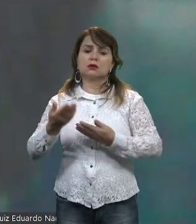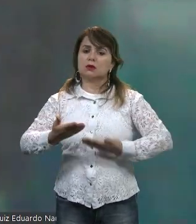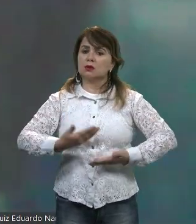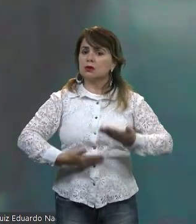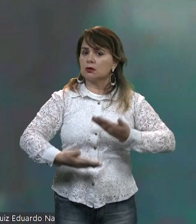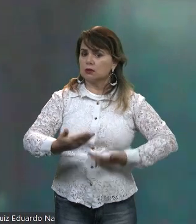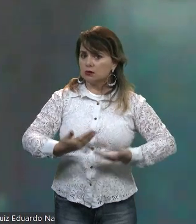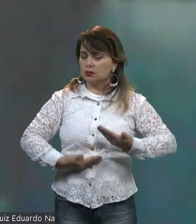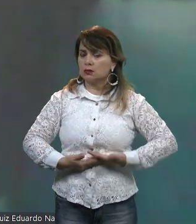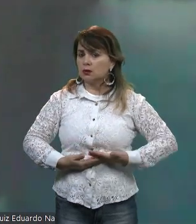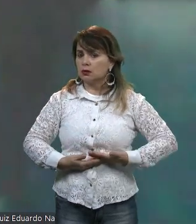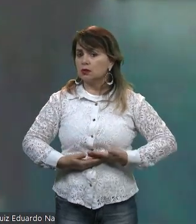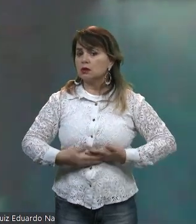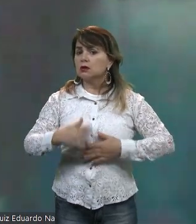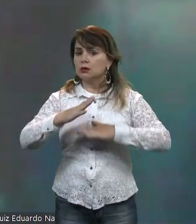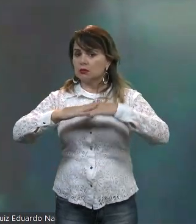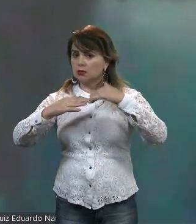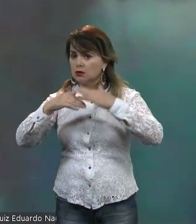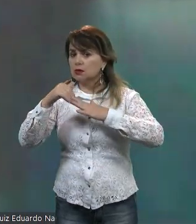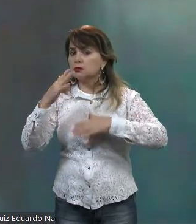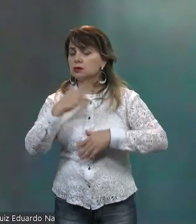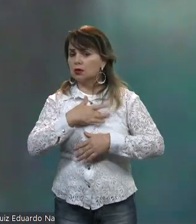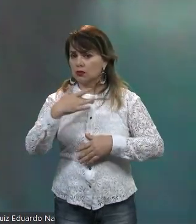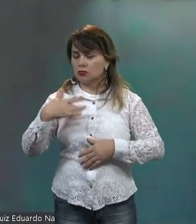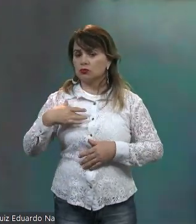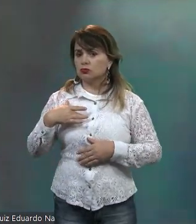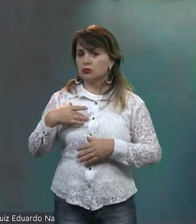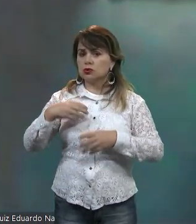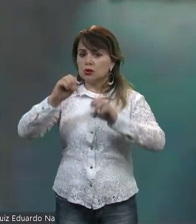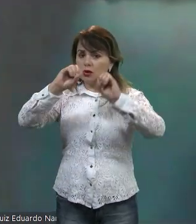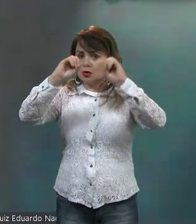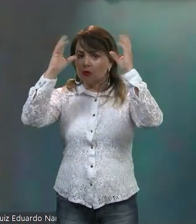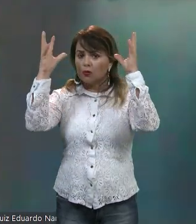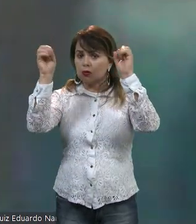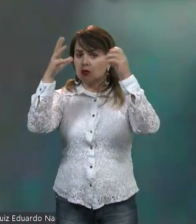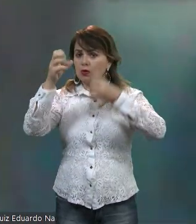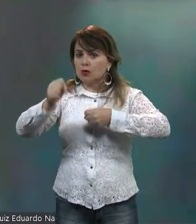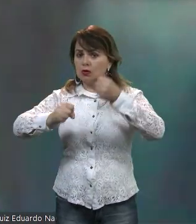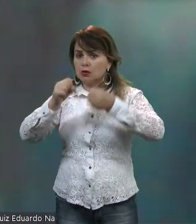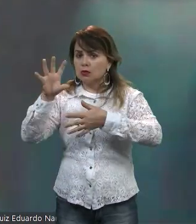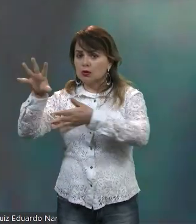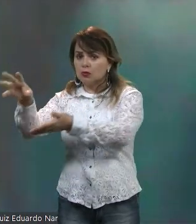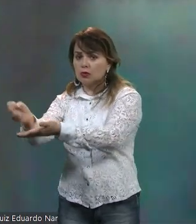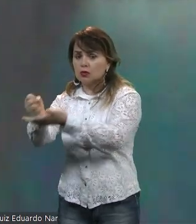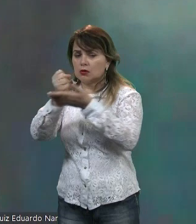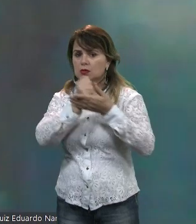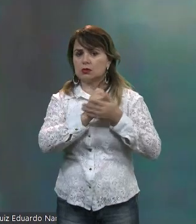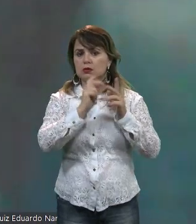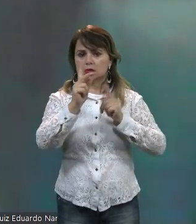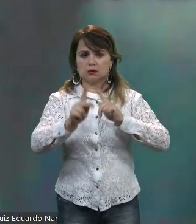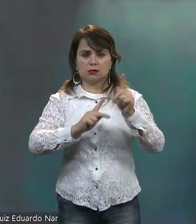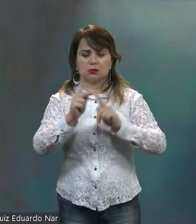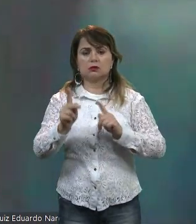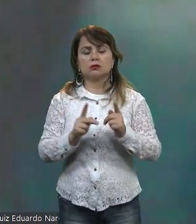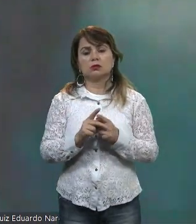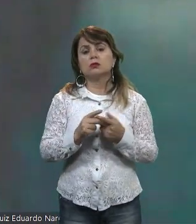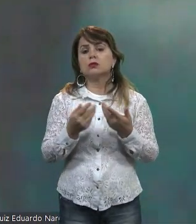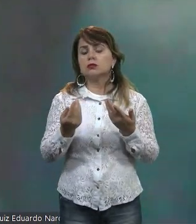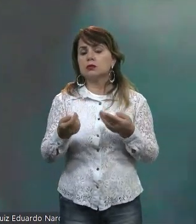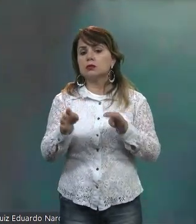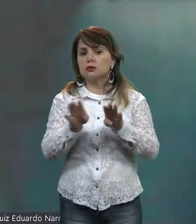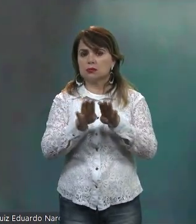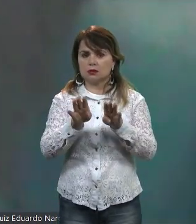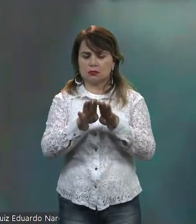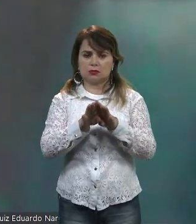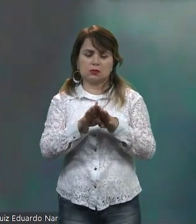atendente, socorristas, há aqueles socorristas, motoristas também, que não pertencem ao SAMU, mas estão